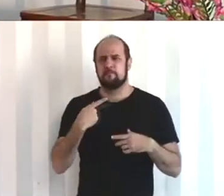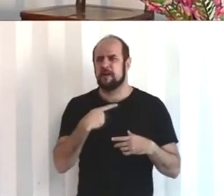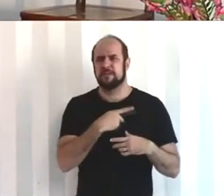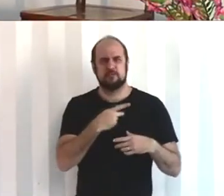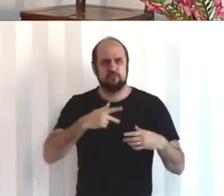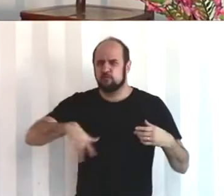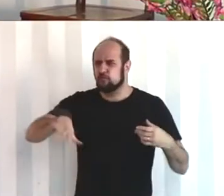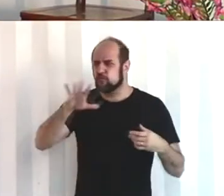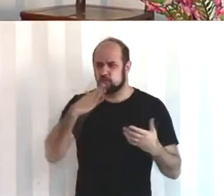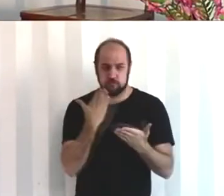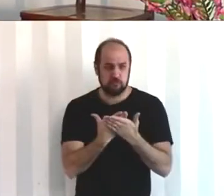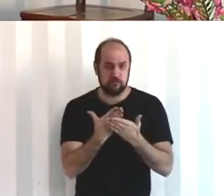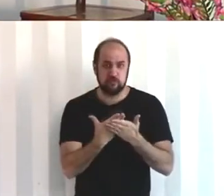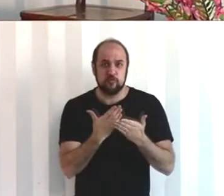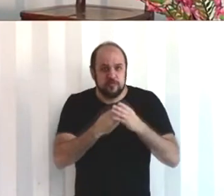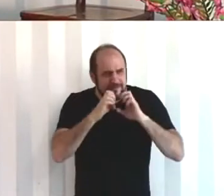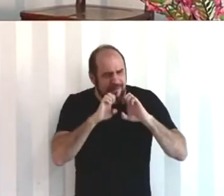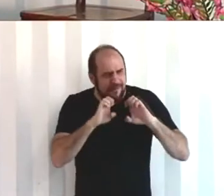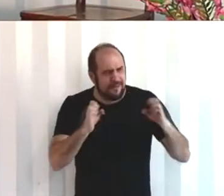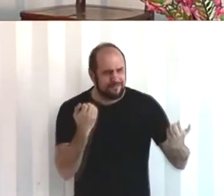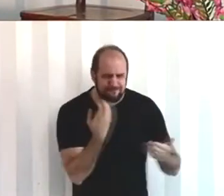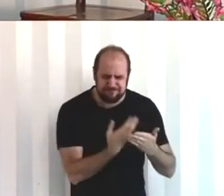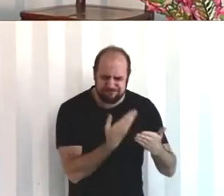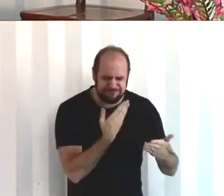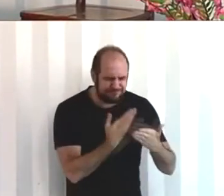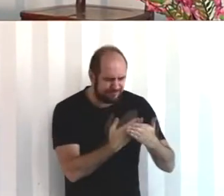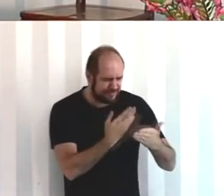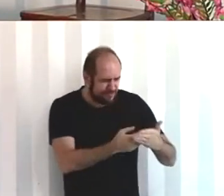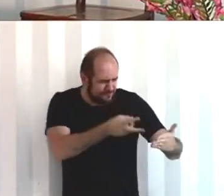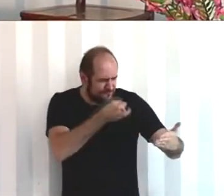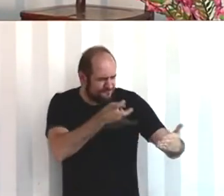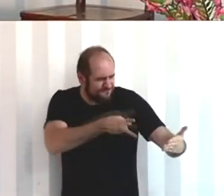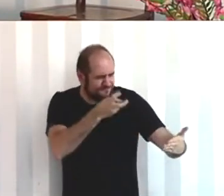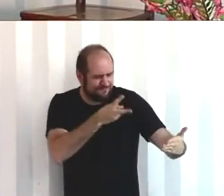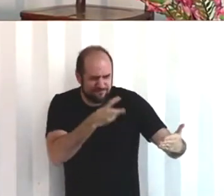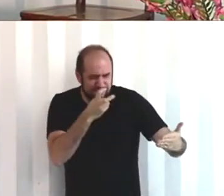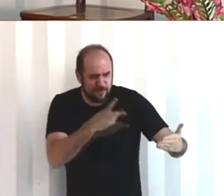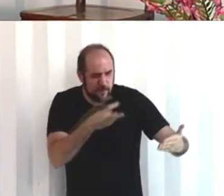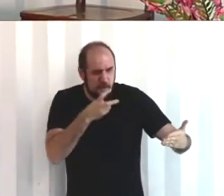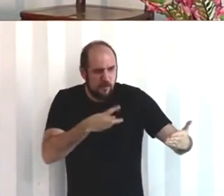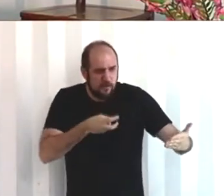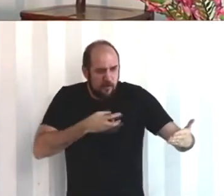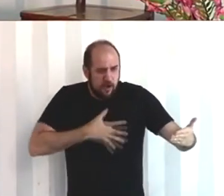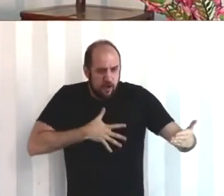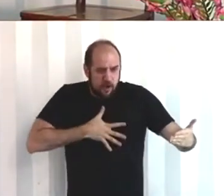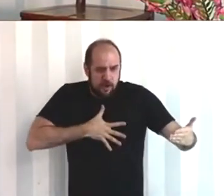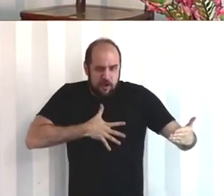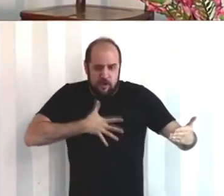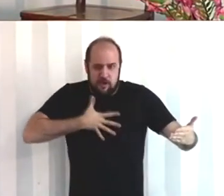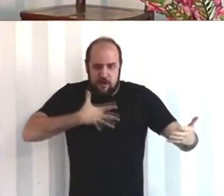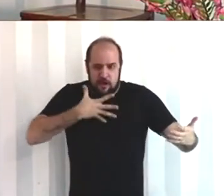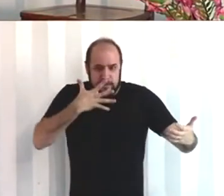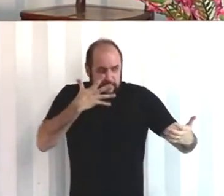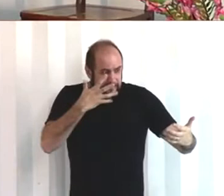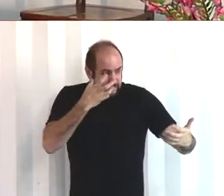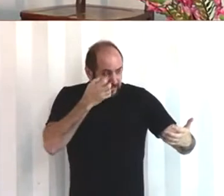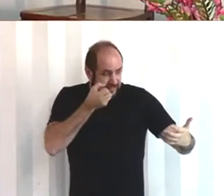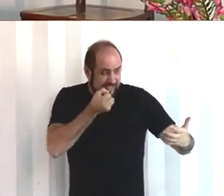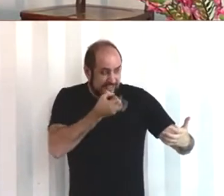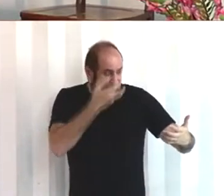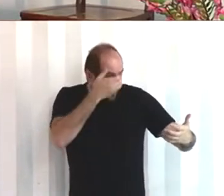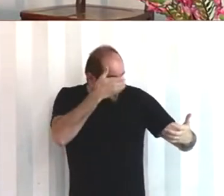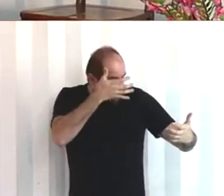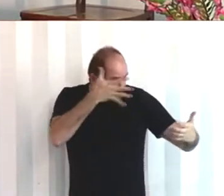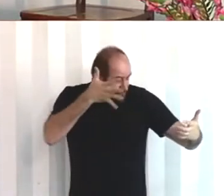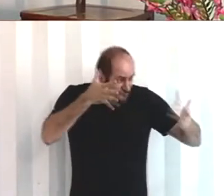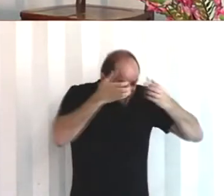estão estudando o Evangelho, e a gente começa a pesquisar, a gente vai ficando assim, orando, como diz o salmista: desvenda os meus olhos para que eu contemple as maravilhas da tua